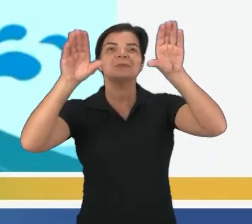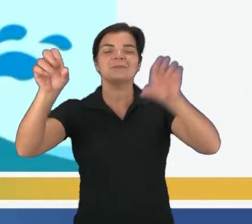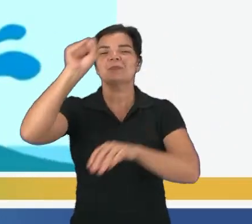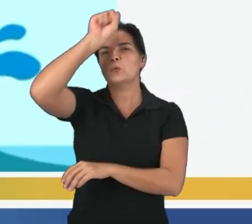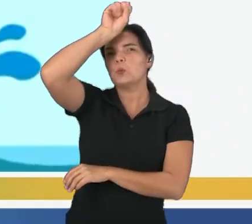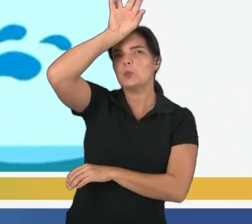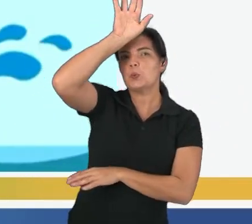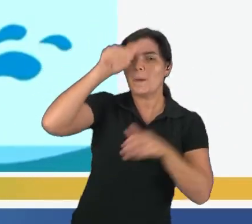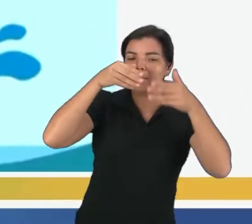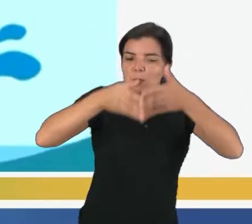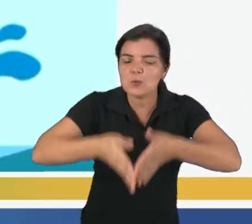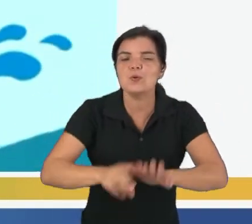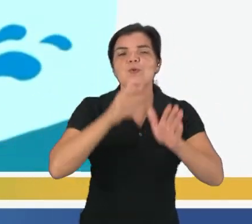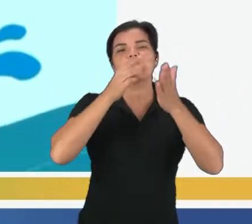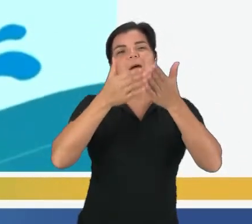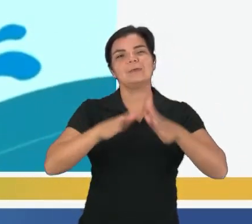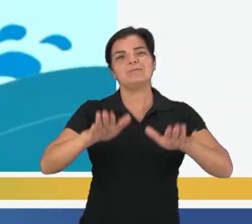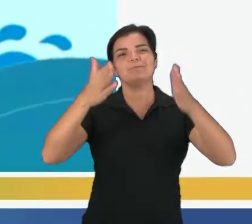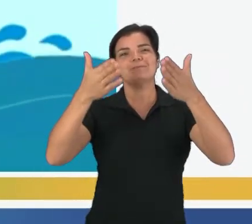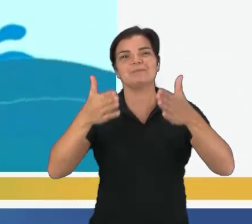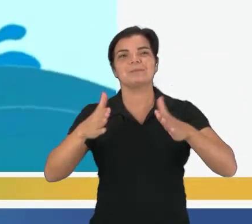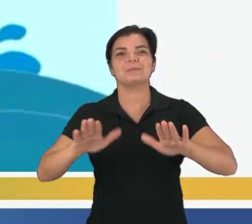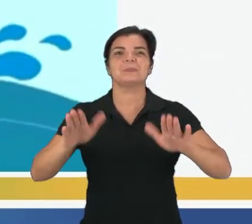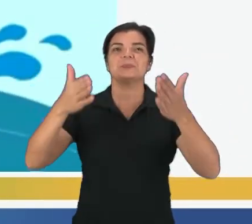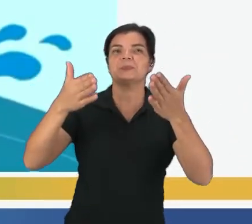ar. Baleia mergulha no mar.